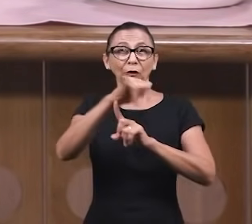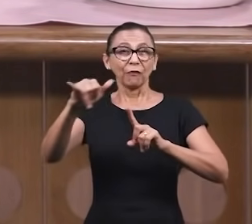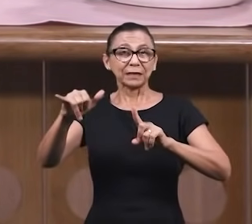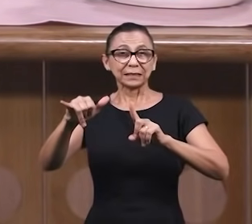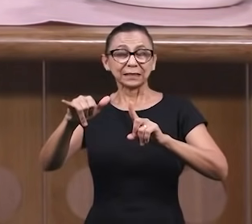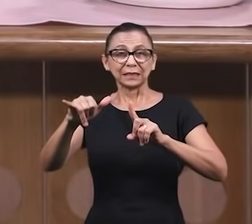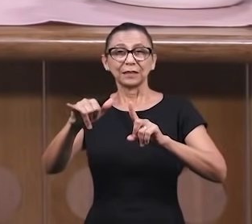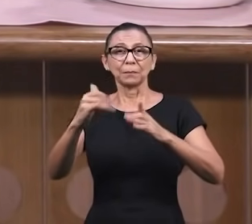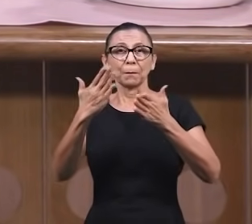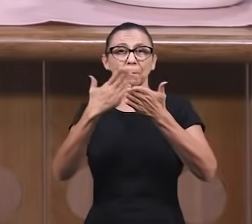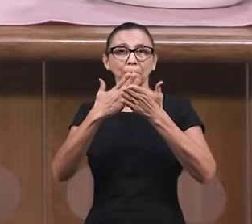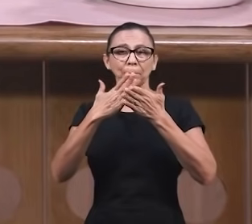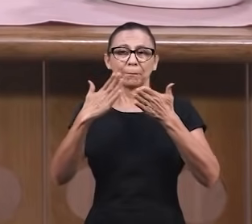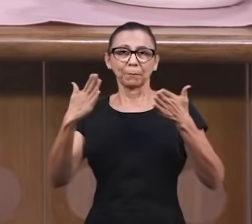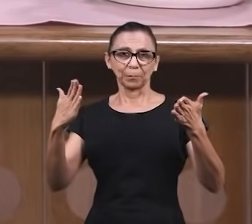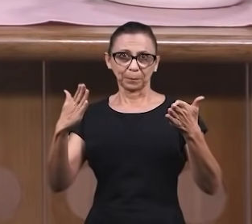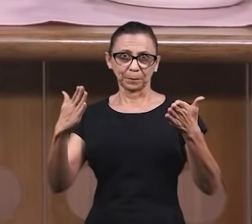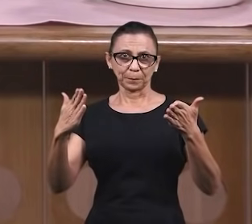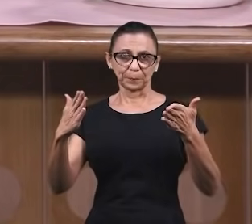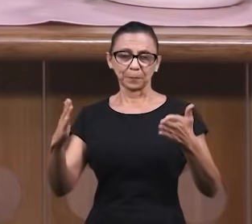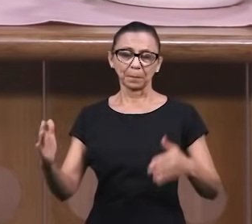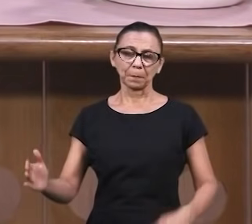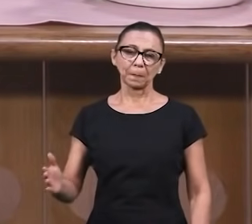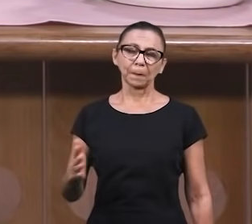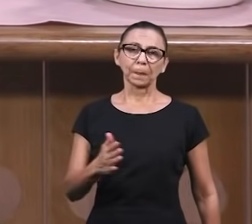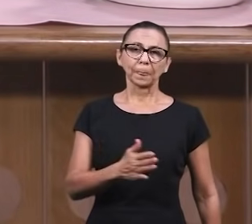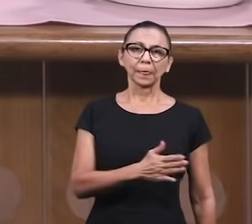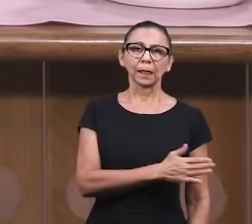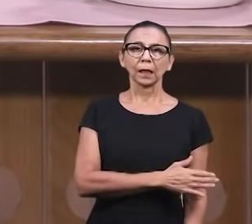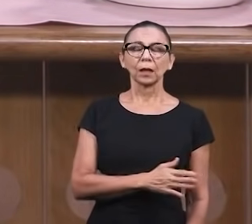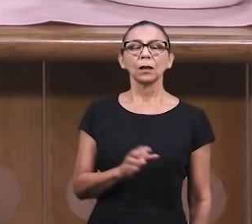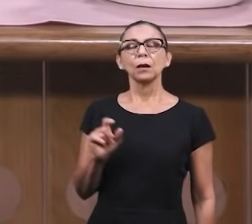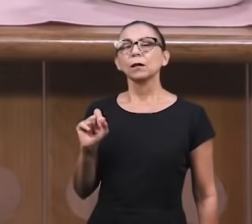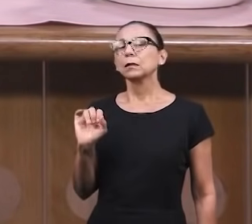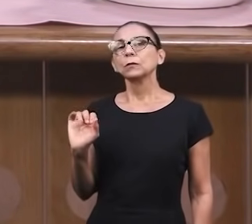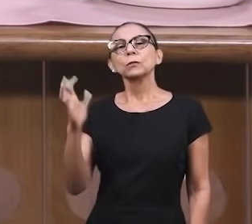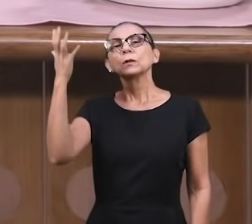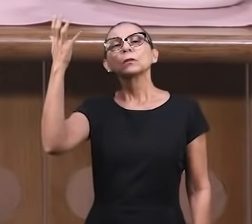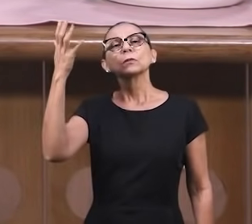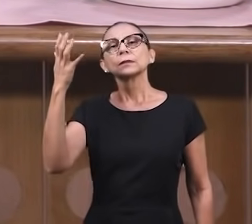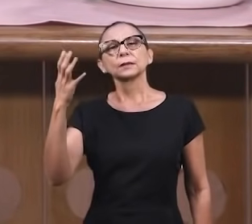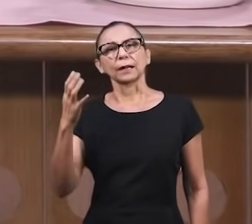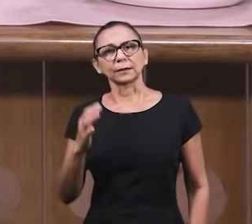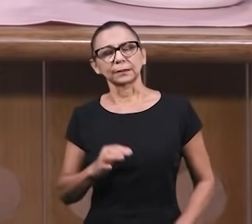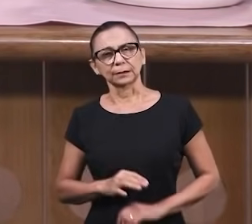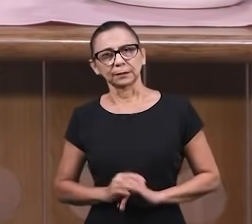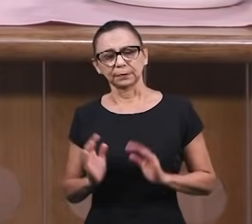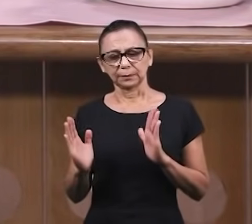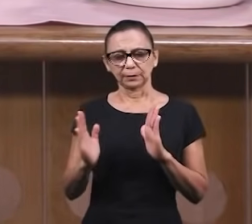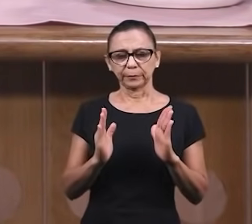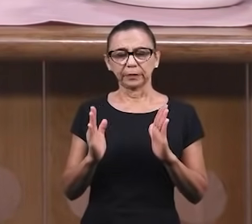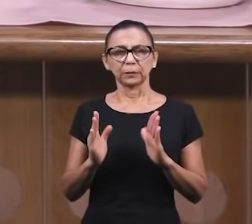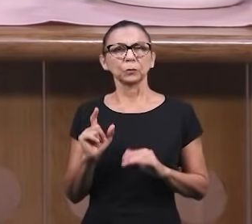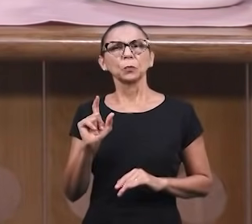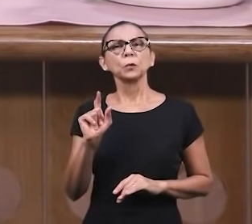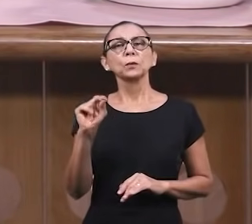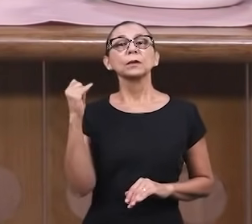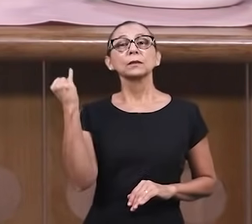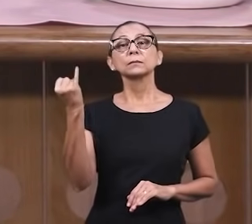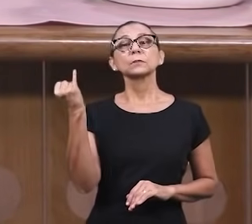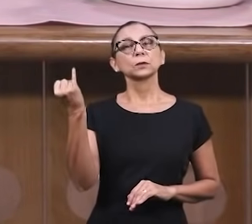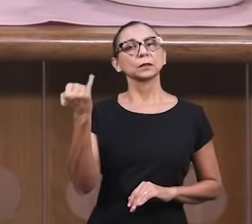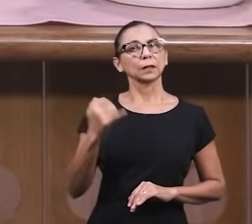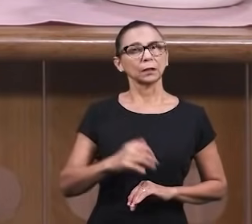da igreja. O que acontece aqui e que é importante para nós,